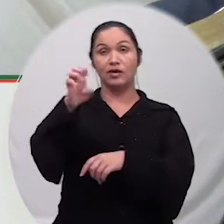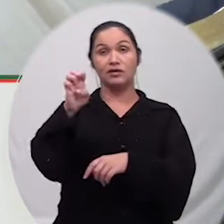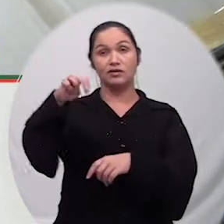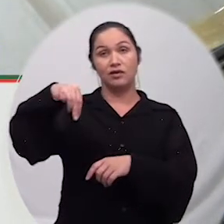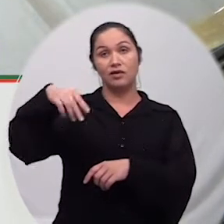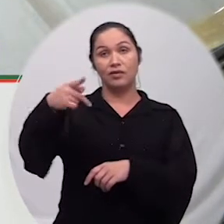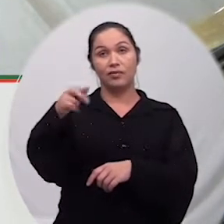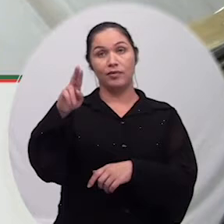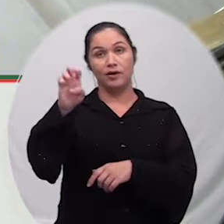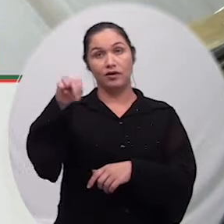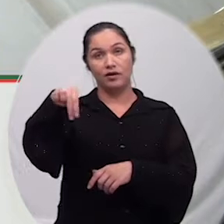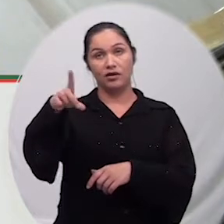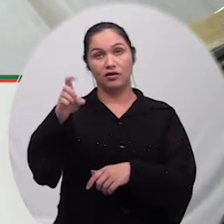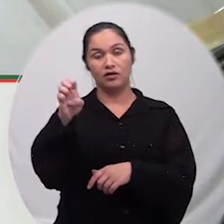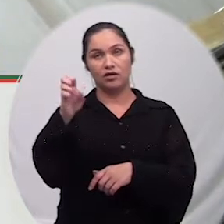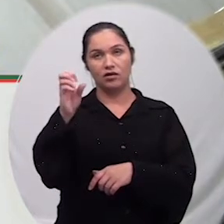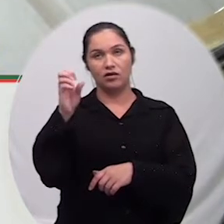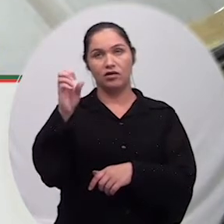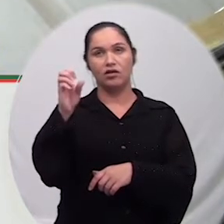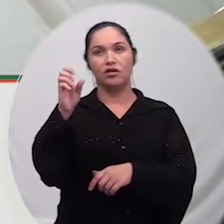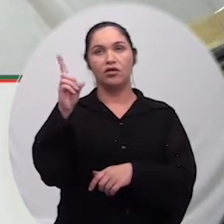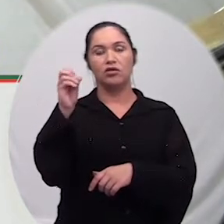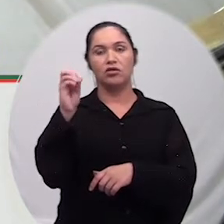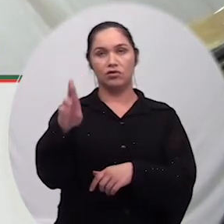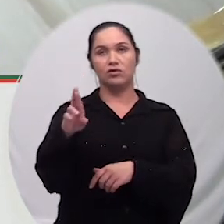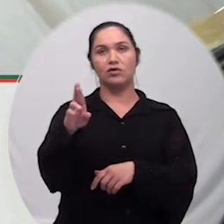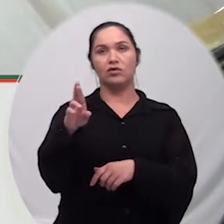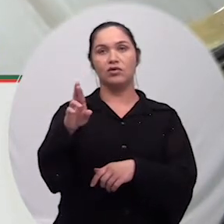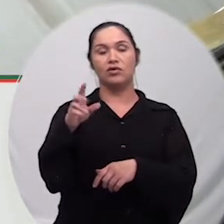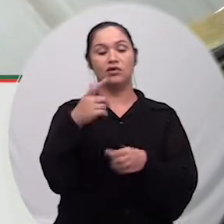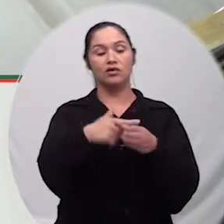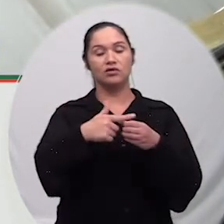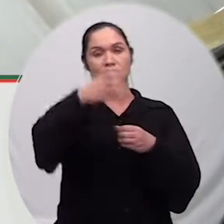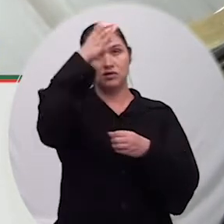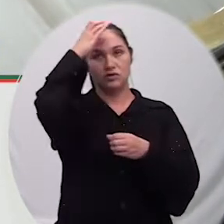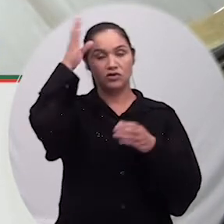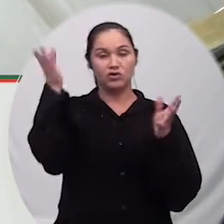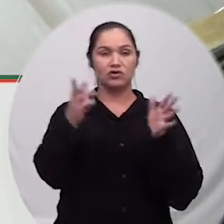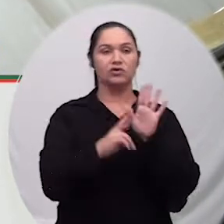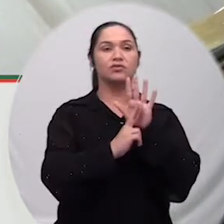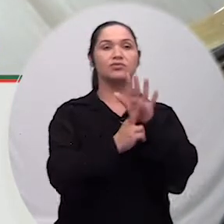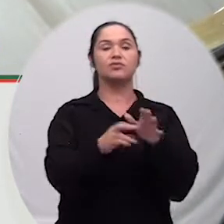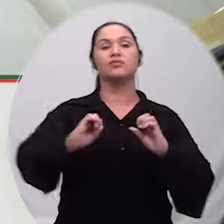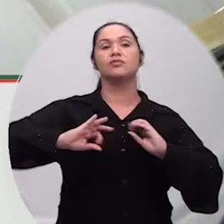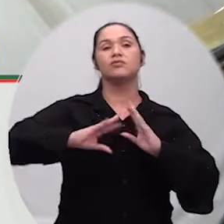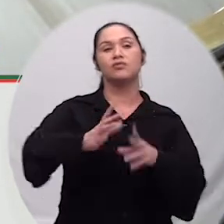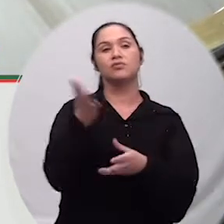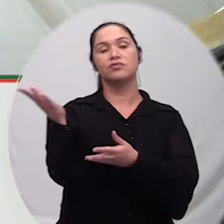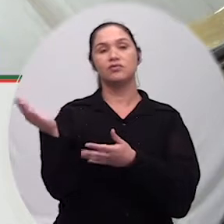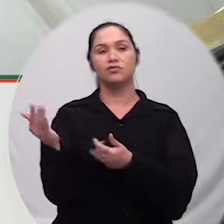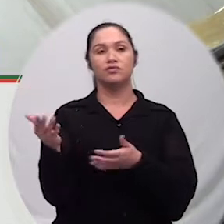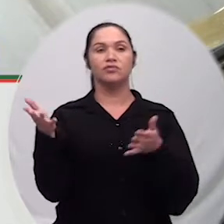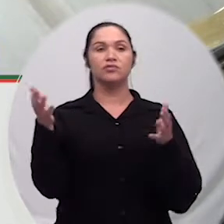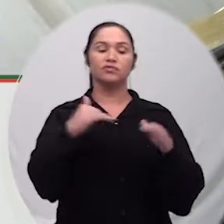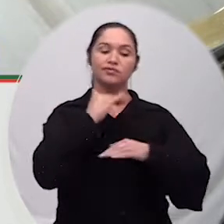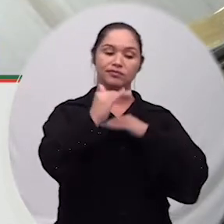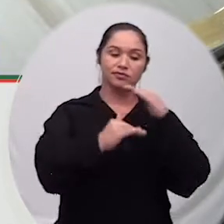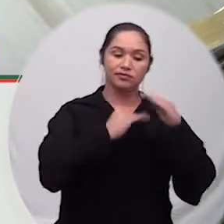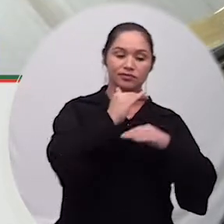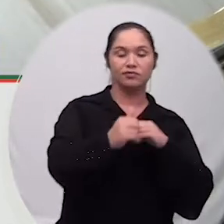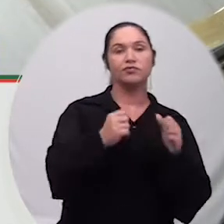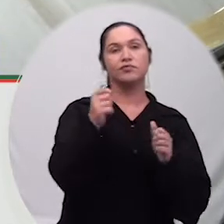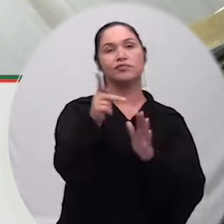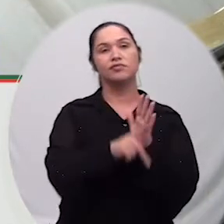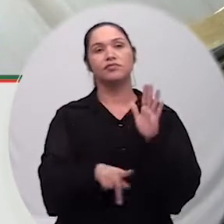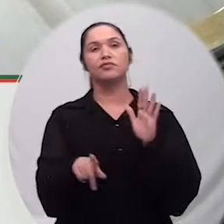desse momento, pois representa hoje os empreendedores que compartilham suas experiências e desenvolvem seus projetos. Ante